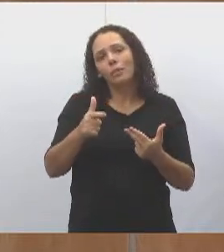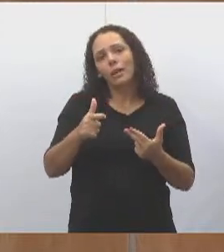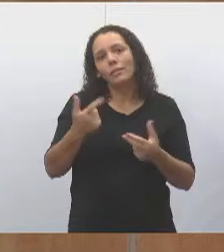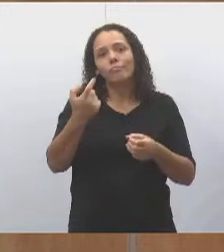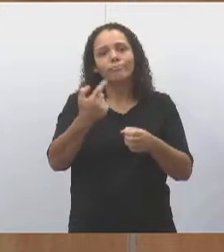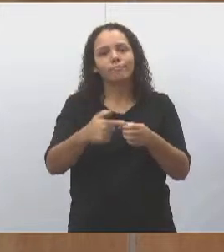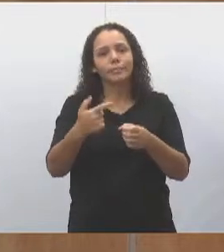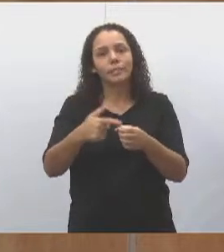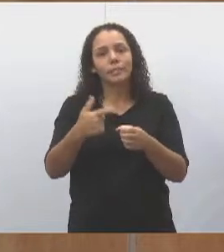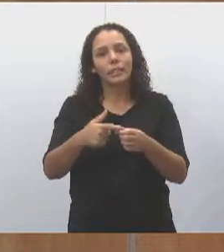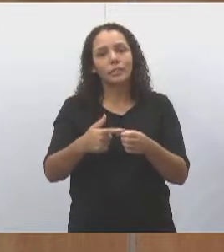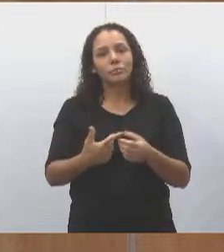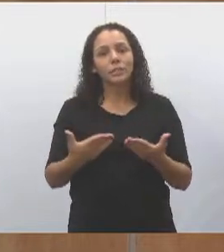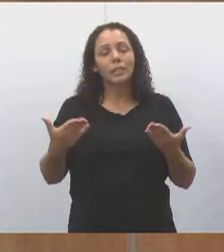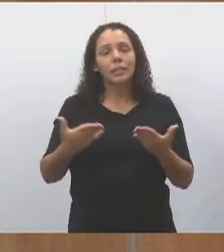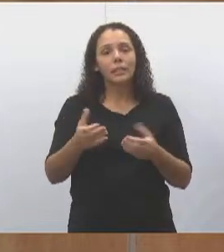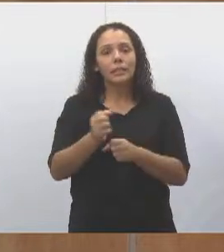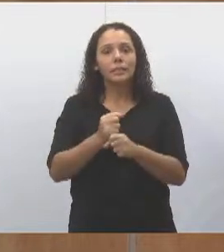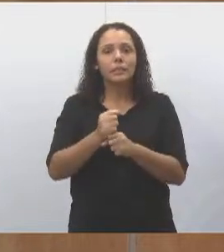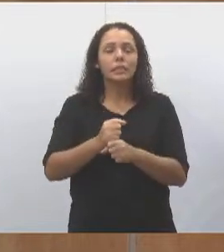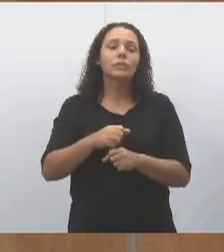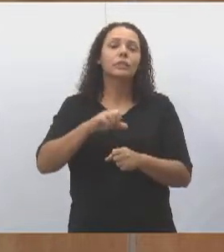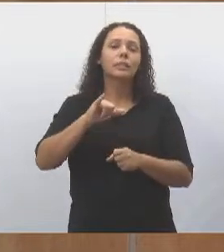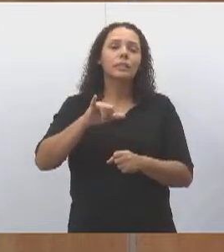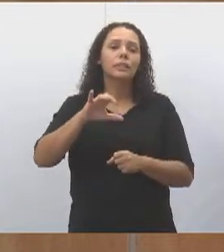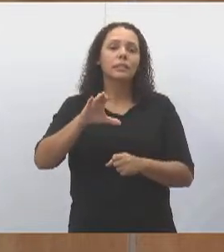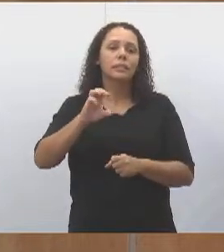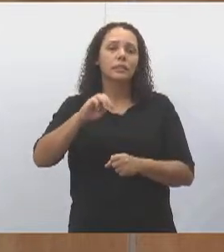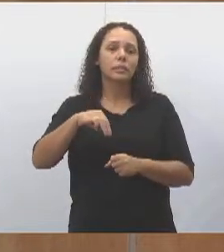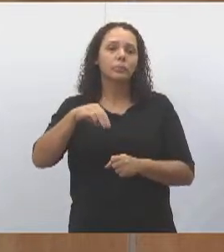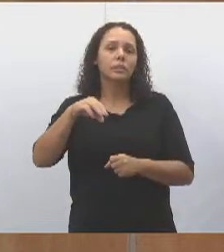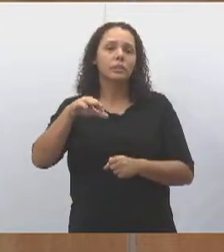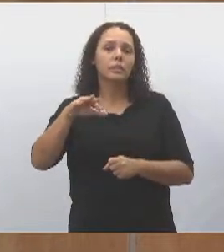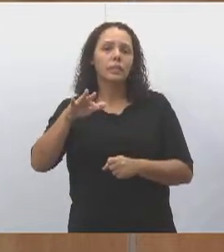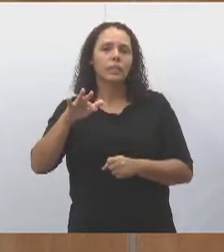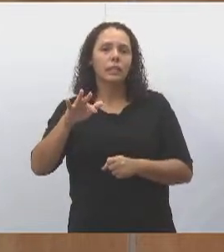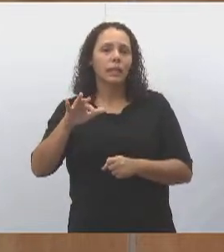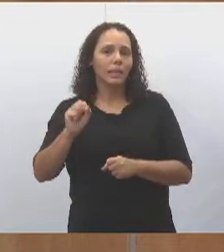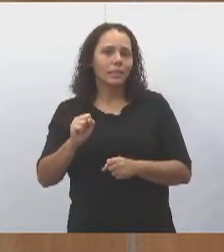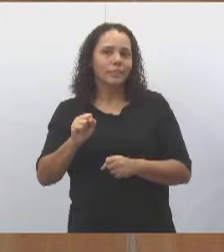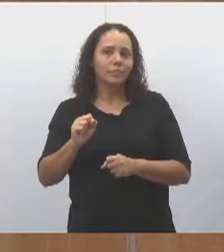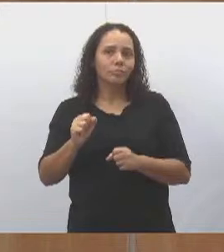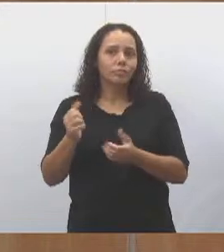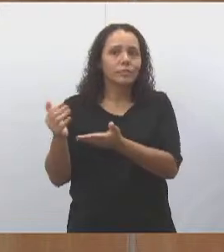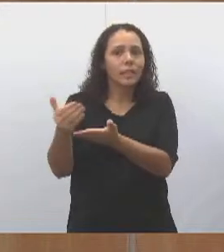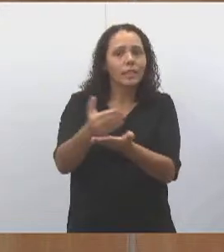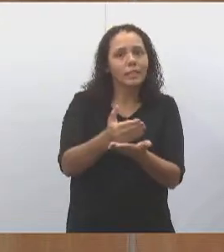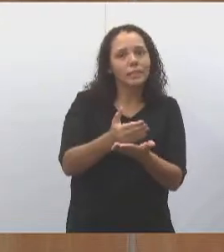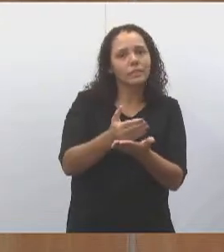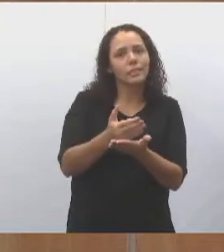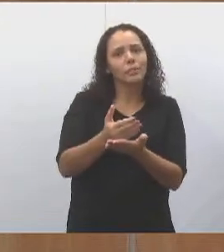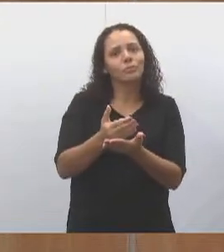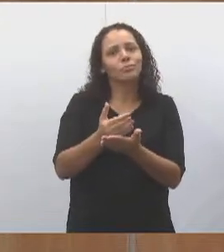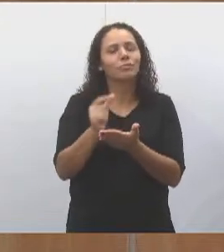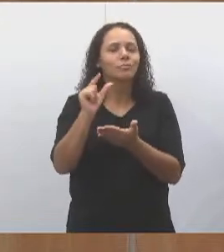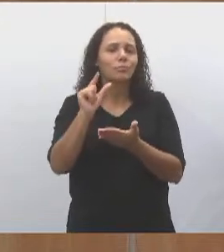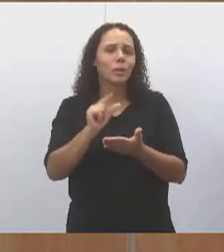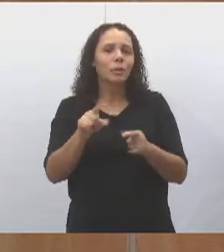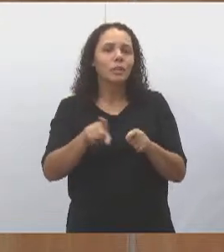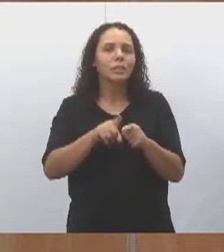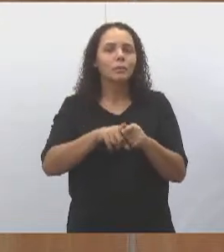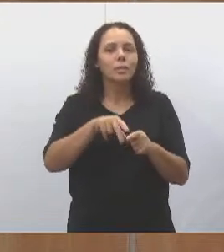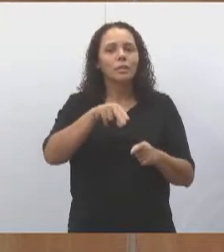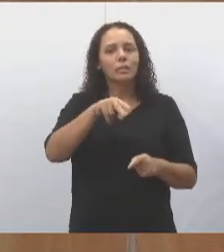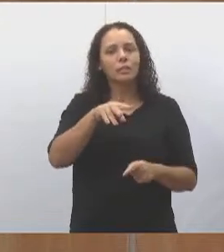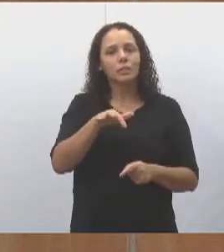arrecadação referente ao ICMS em torno de 70 milhões, o repasse estadual, e outro déficit de recurso federal do Fundeb